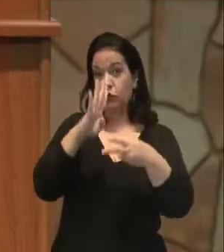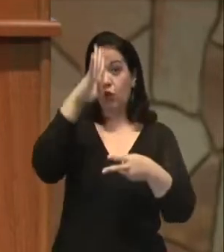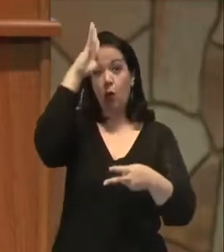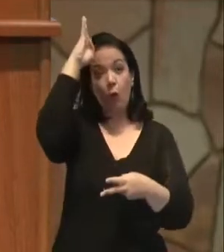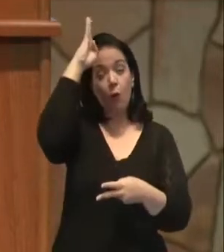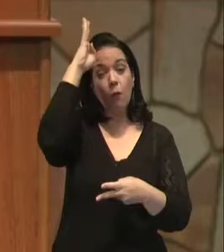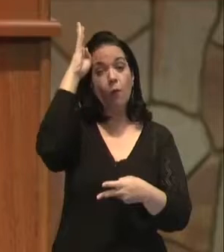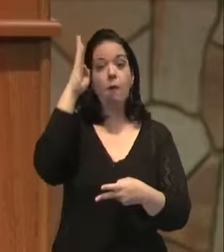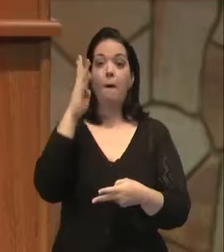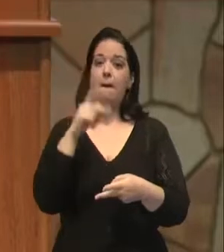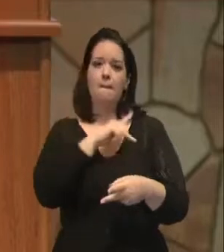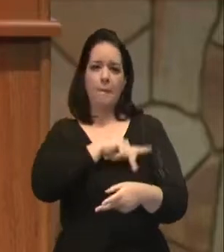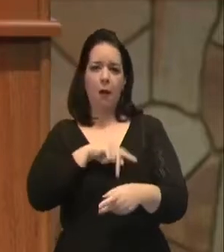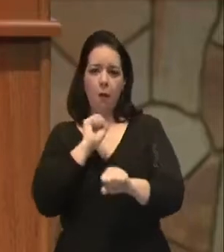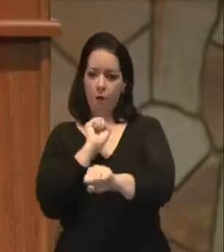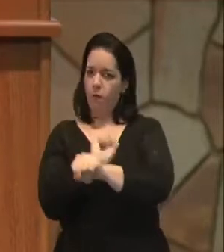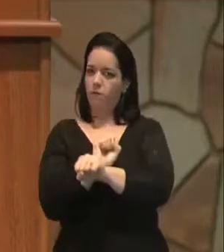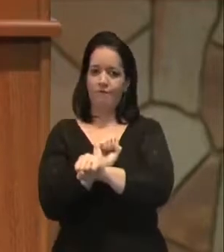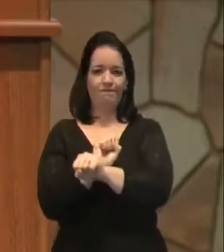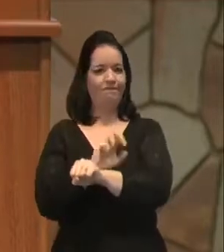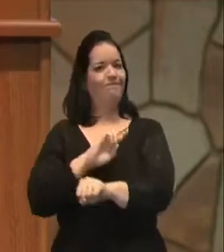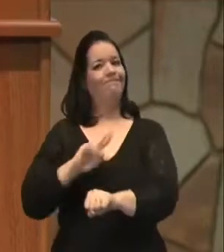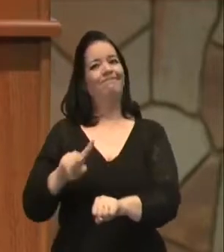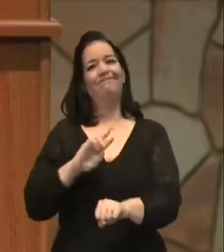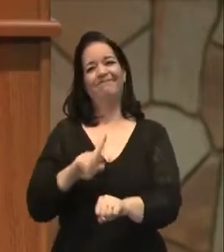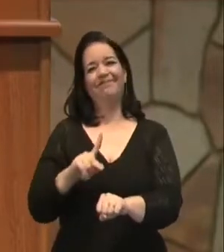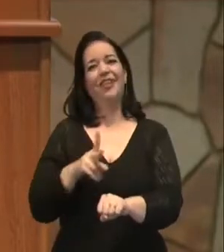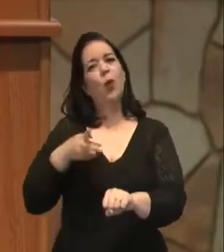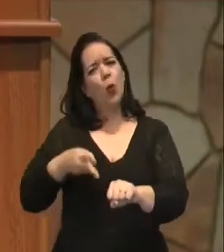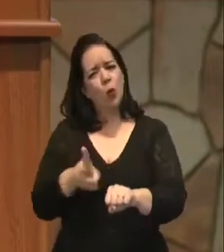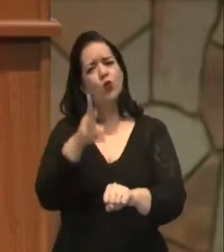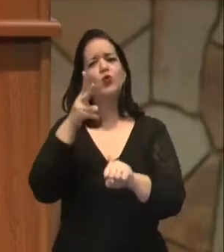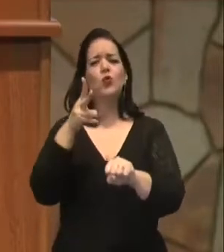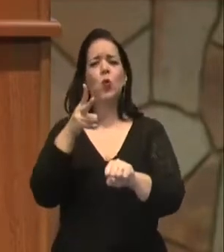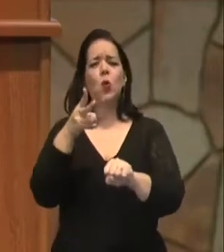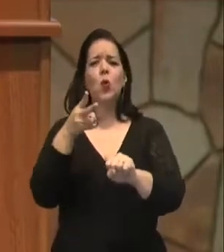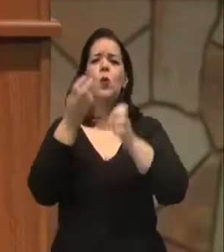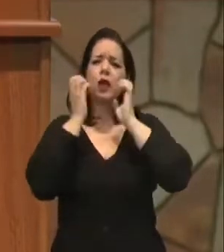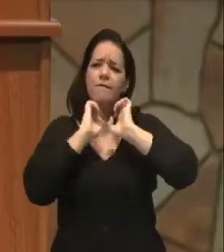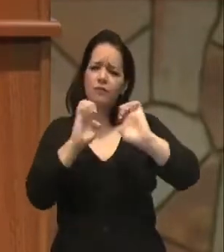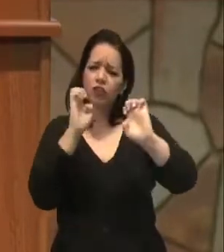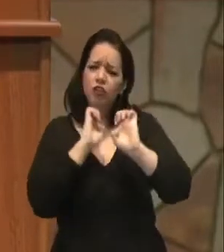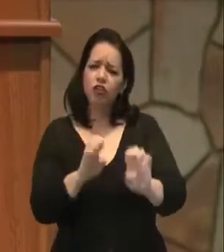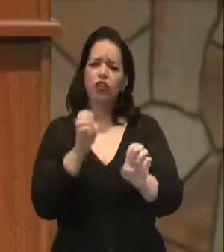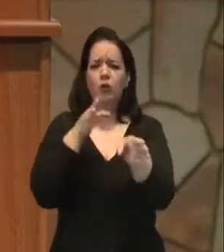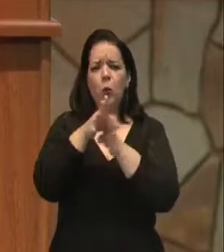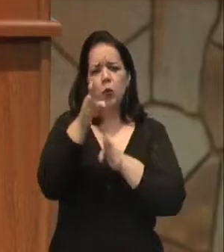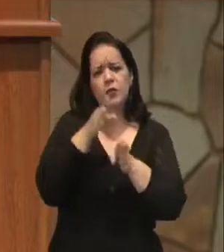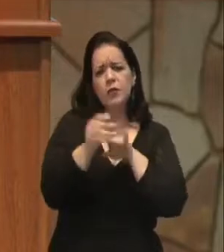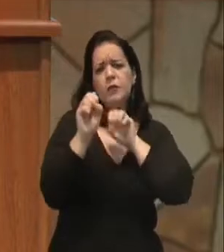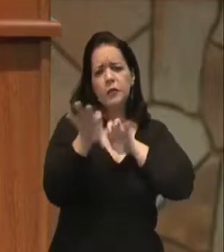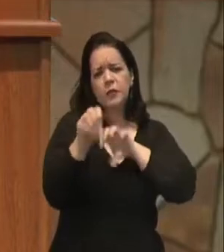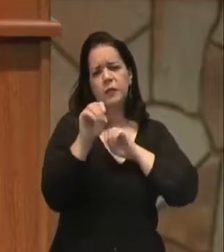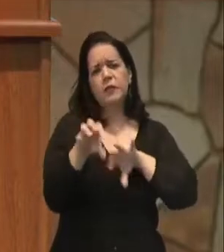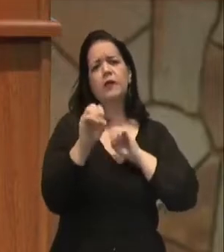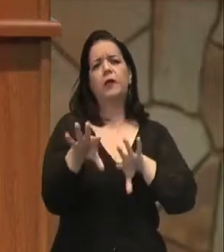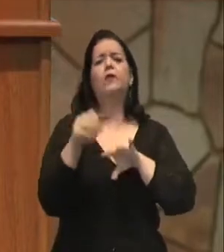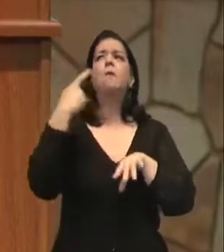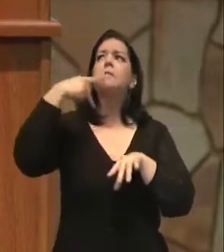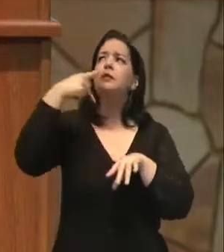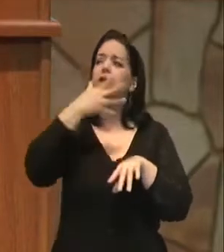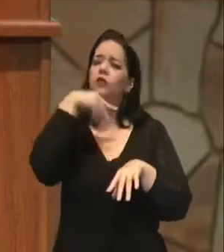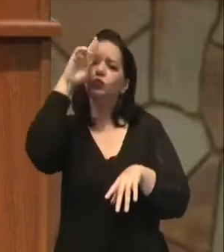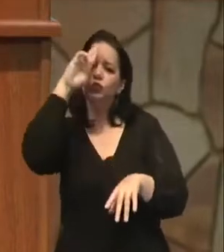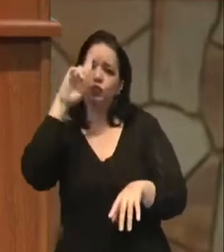fica parado. Ele está compartilhando a mensagem do Senhor. O livro de Atos diz que ele pregava o